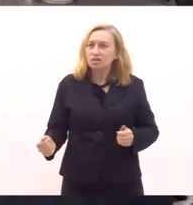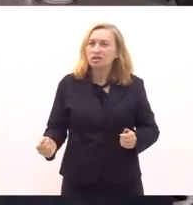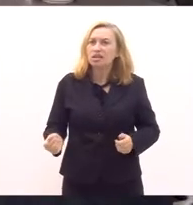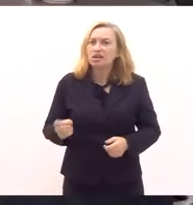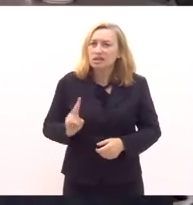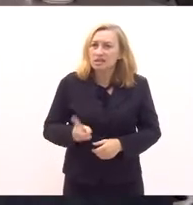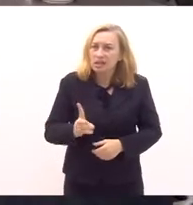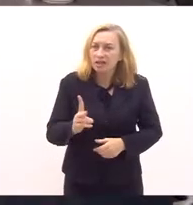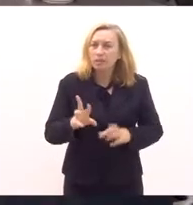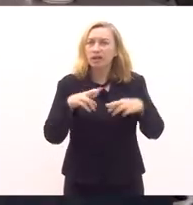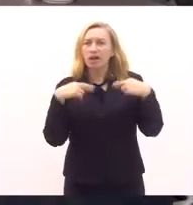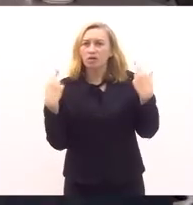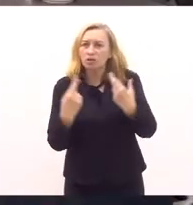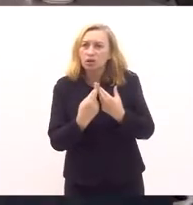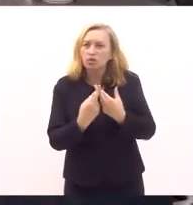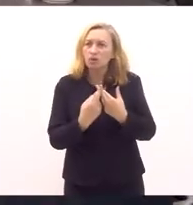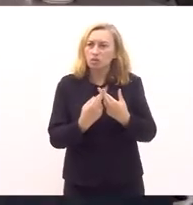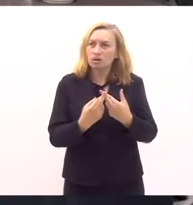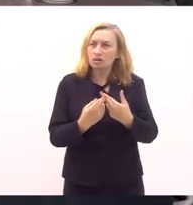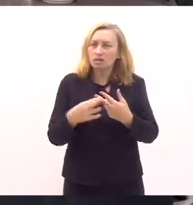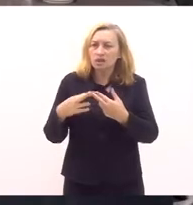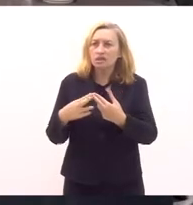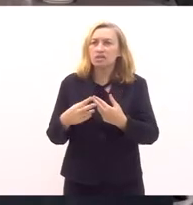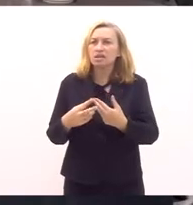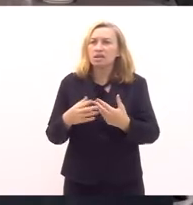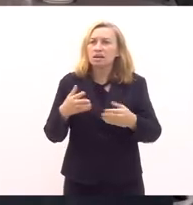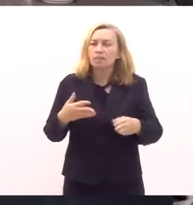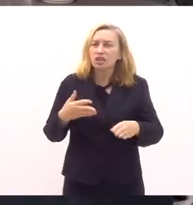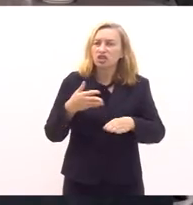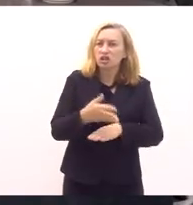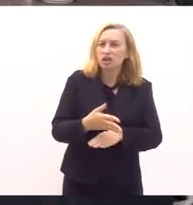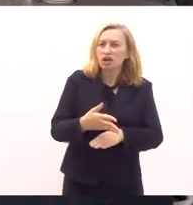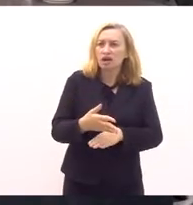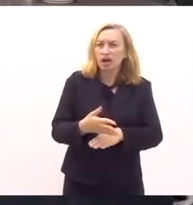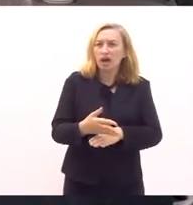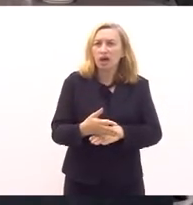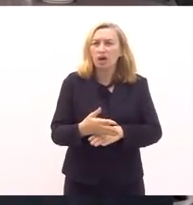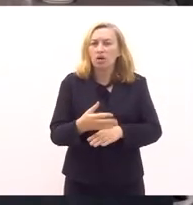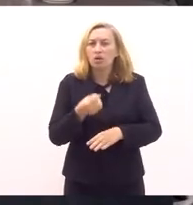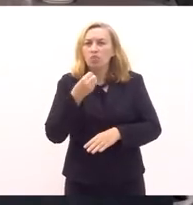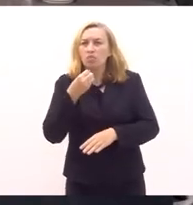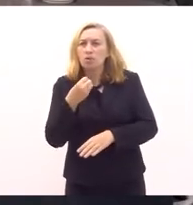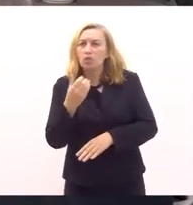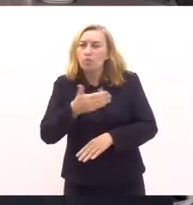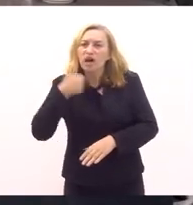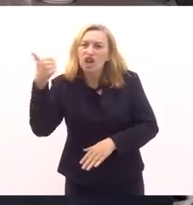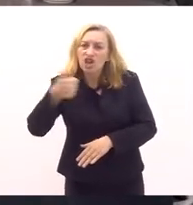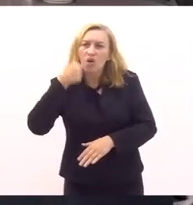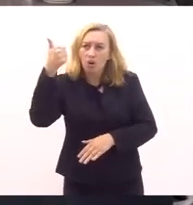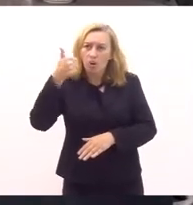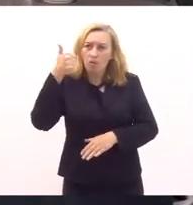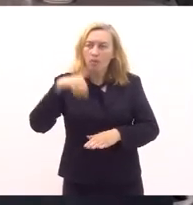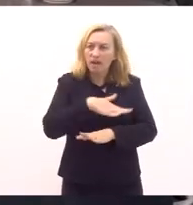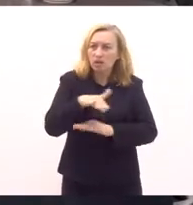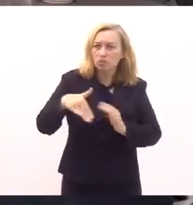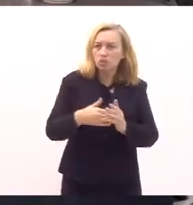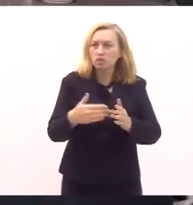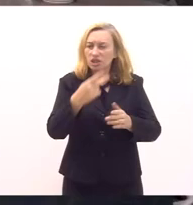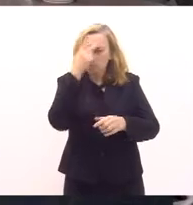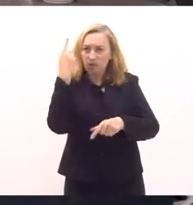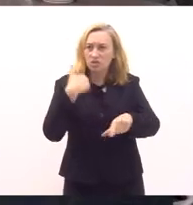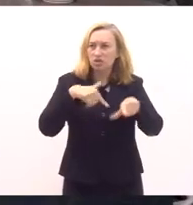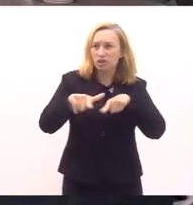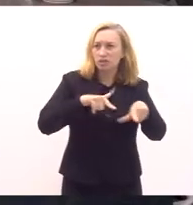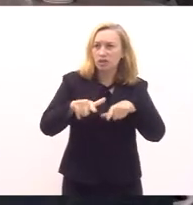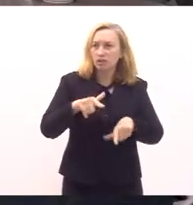incansáveis reuniões para chegar ao bem-estar social, econômico e, por que não dizer, político